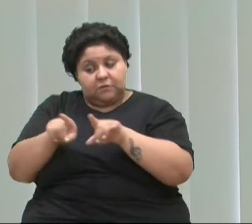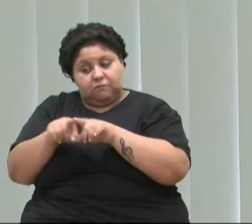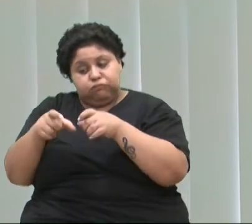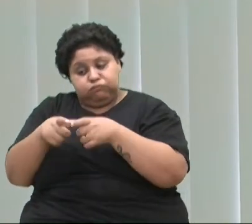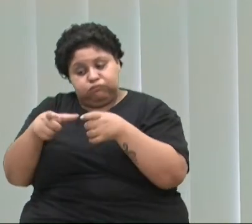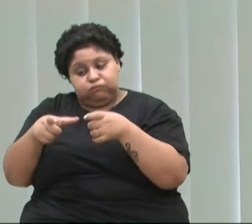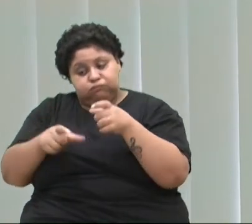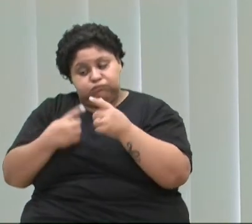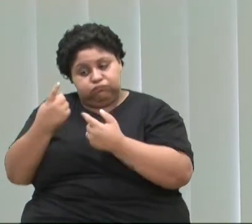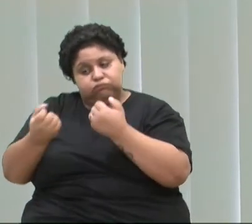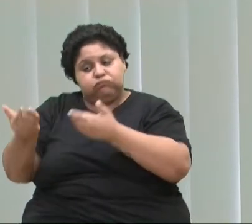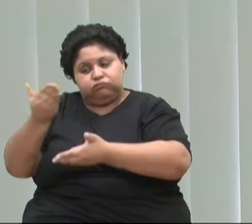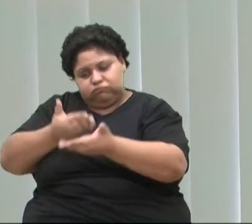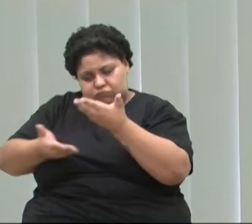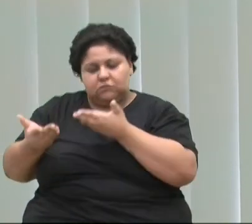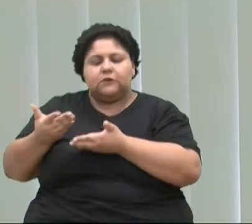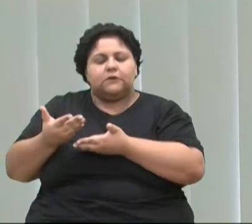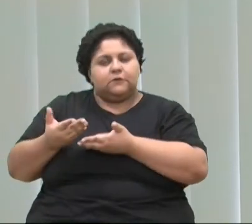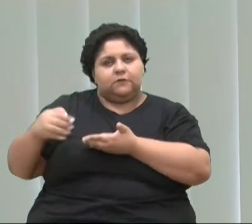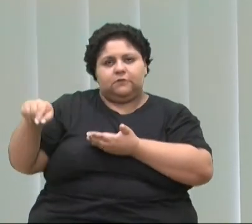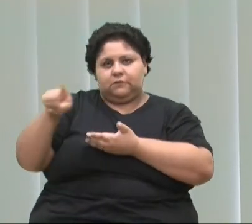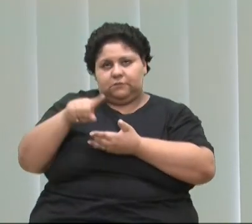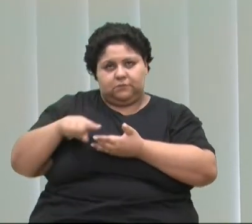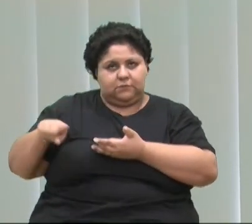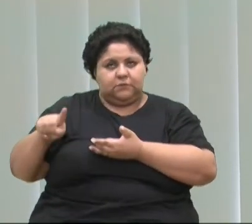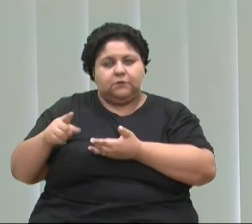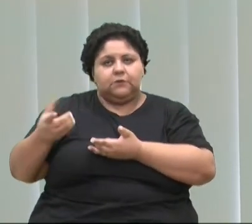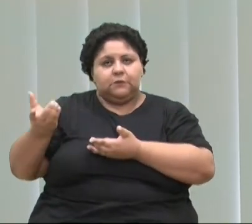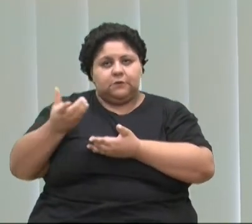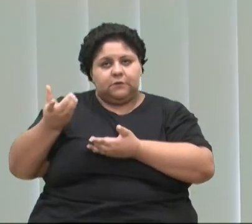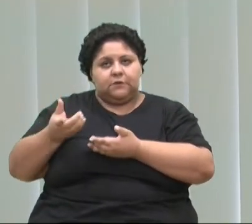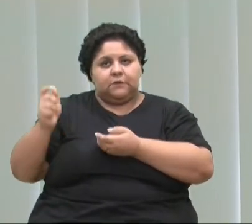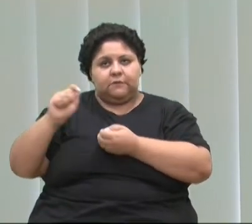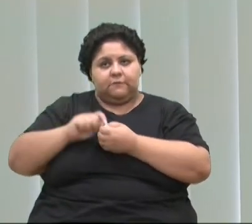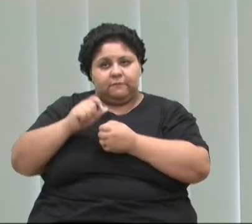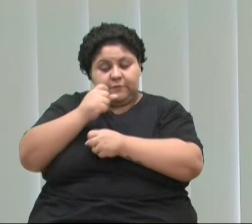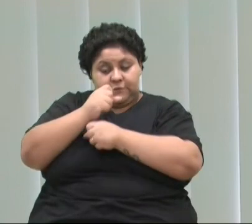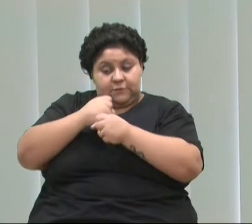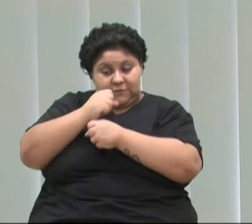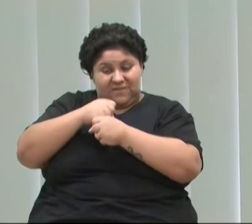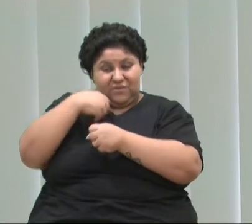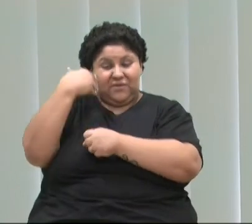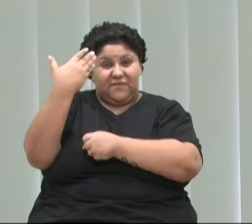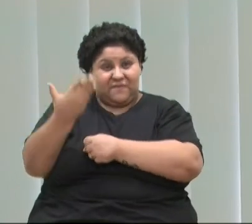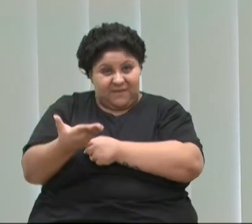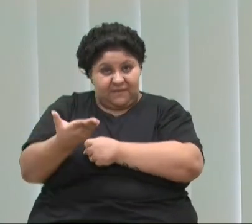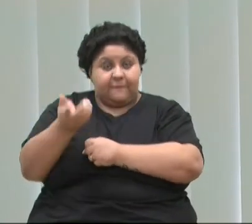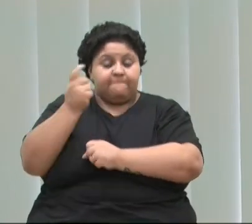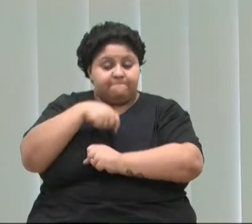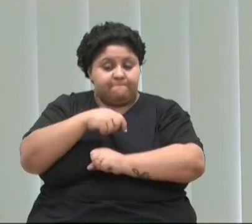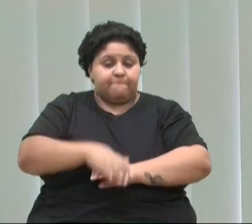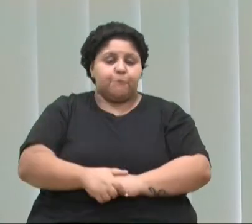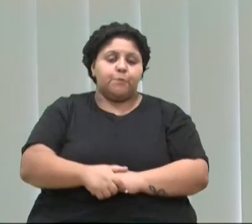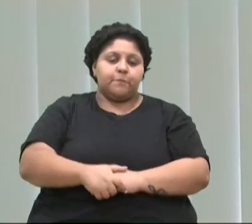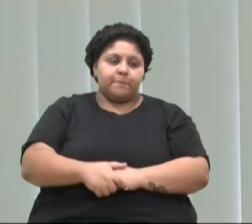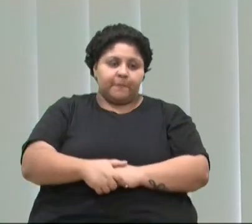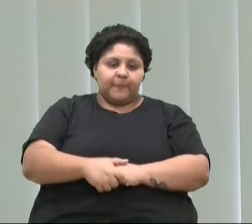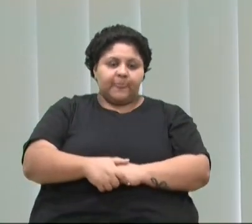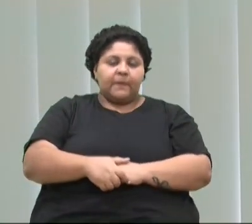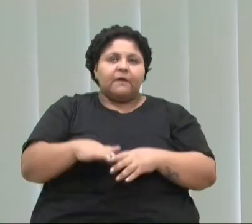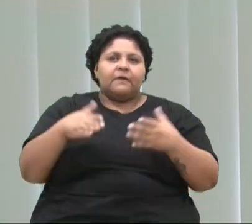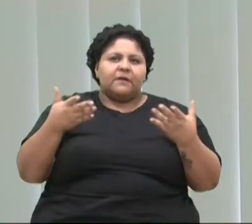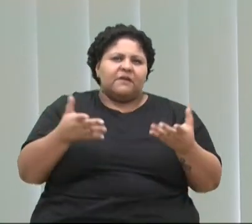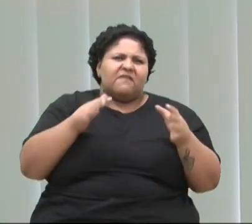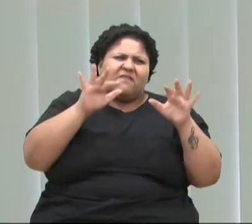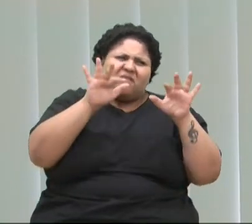alguns atendimentos que a gente pretende fazer ano que vem pela necessidade. Então, agora, entre o